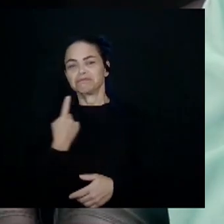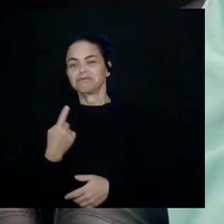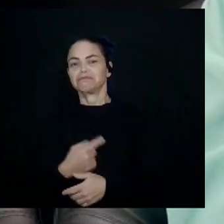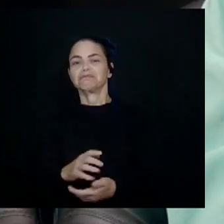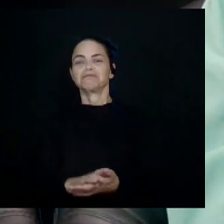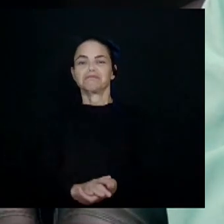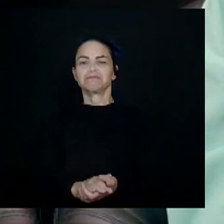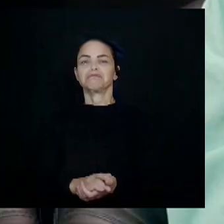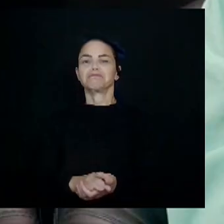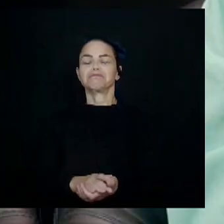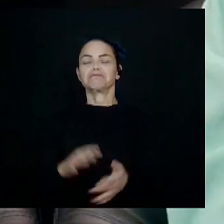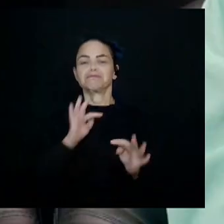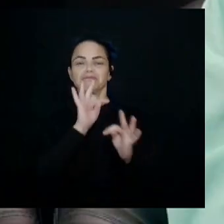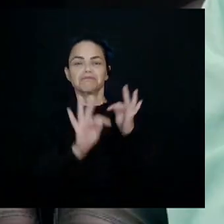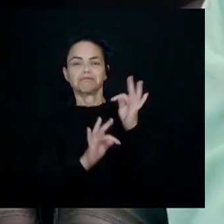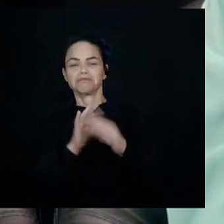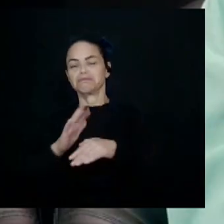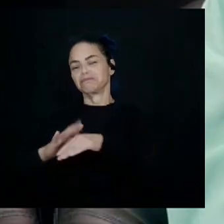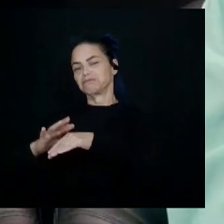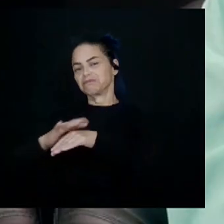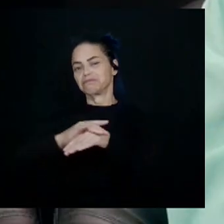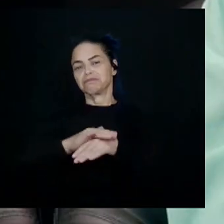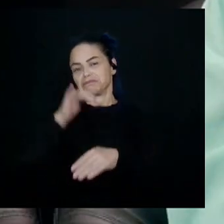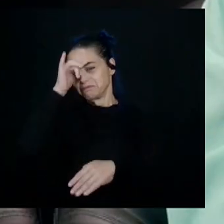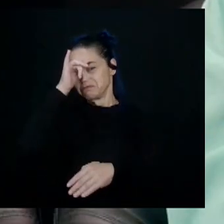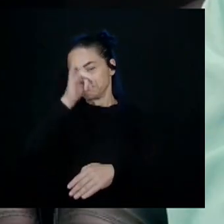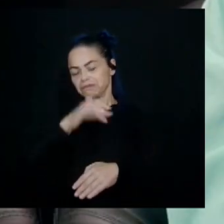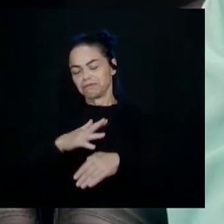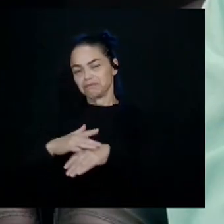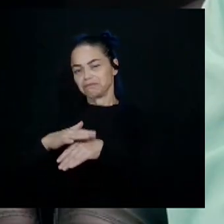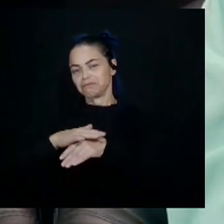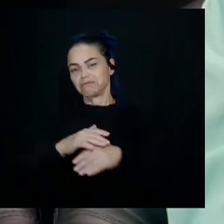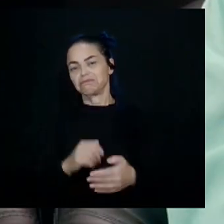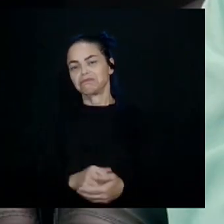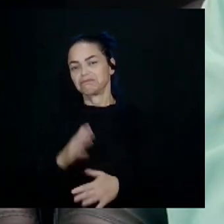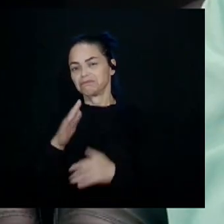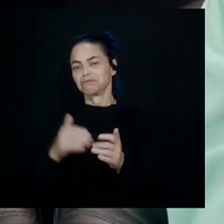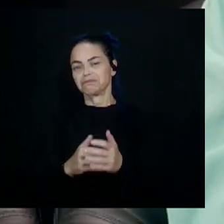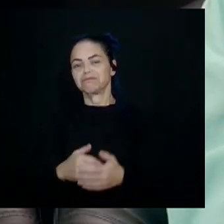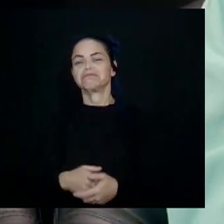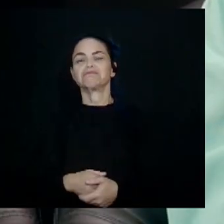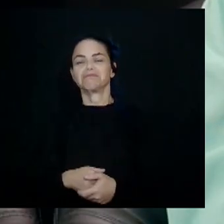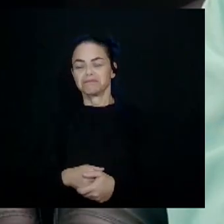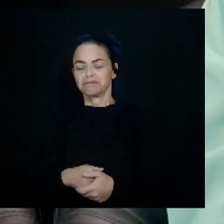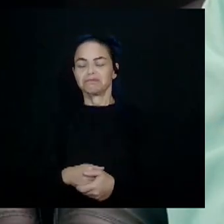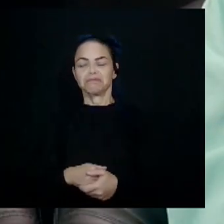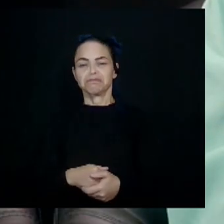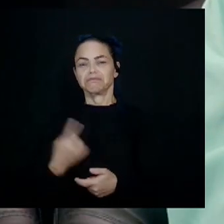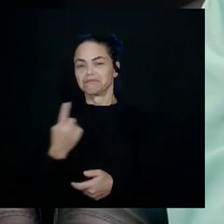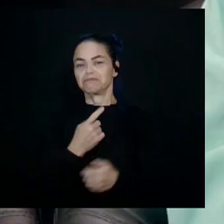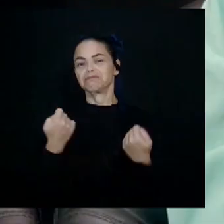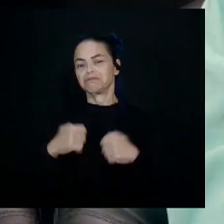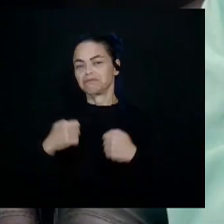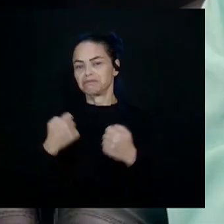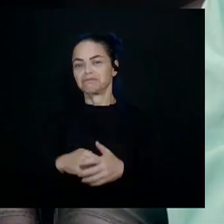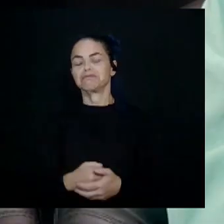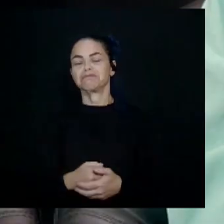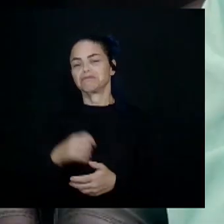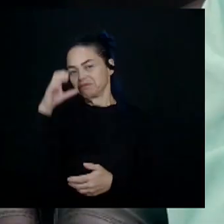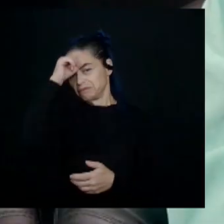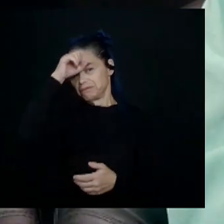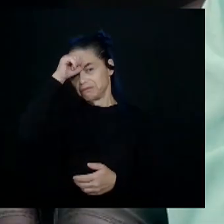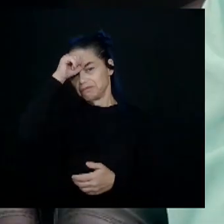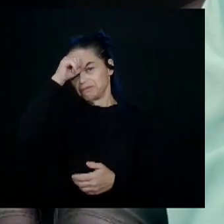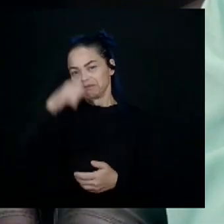condicionados para tratar doenças, mas a prevenção das doenças é tudo, é tudo. A gente precisa aprender a